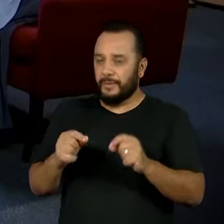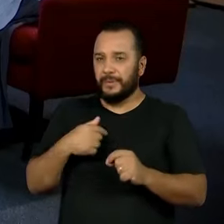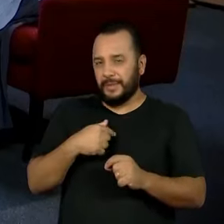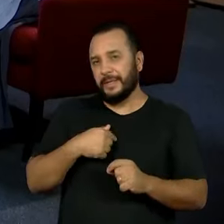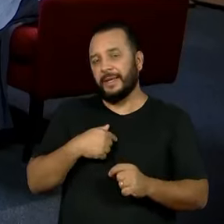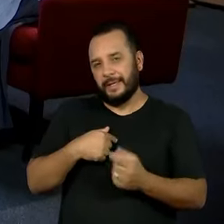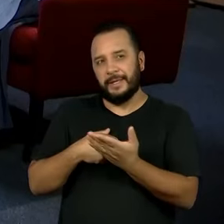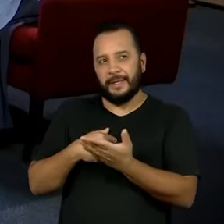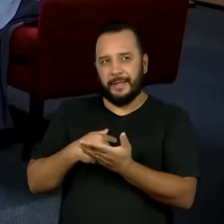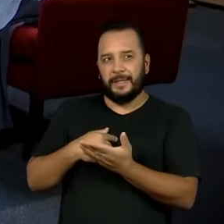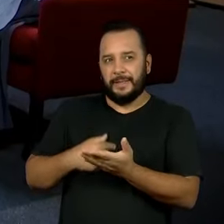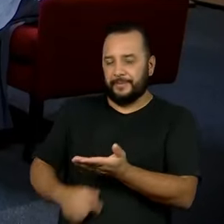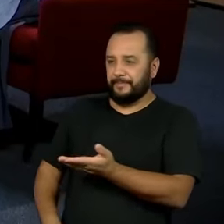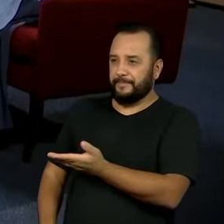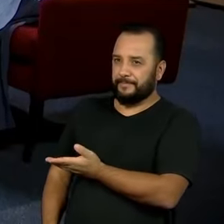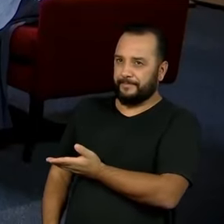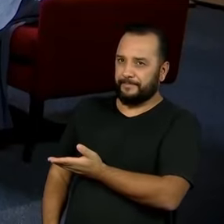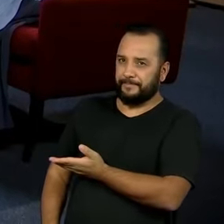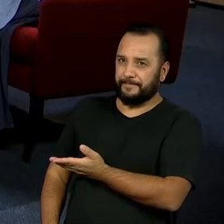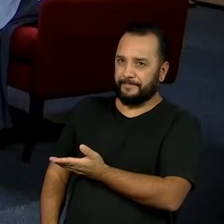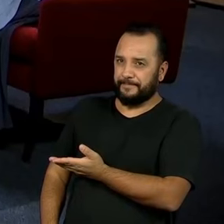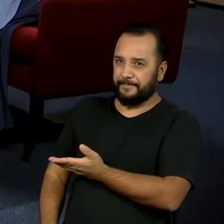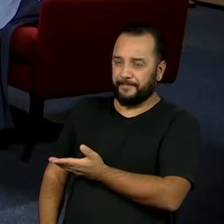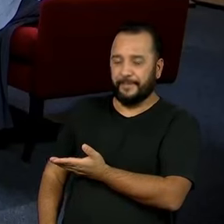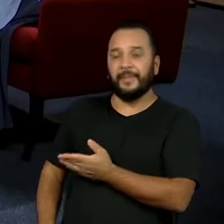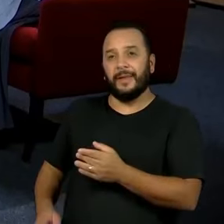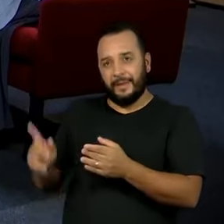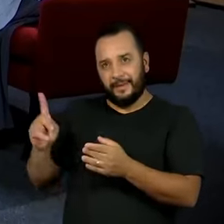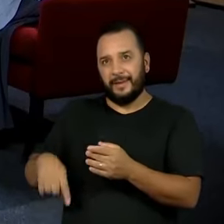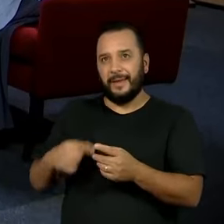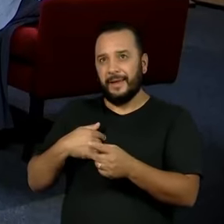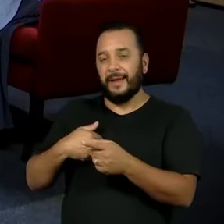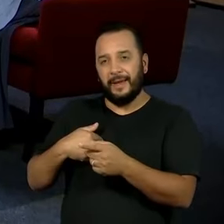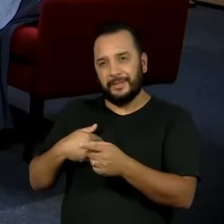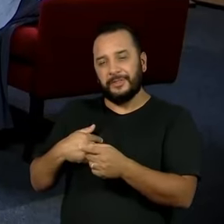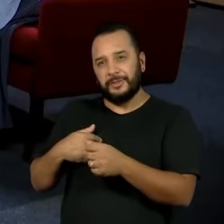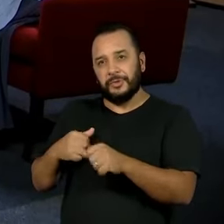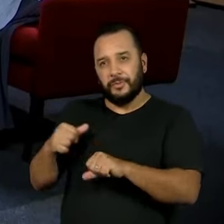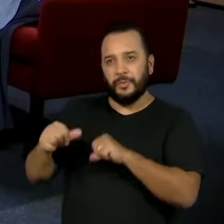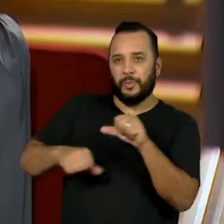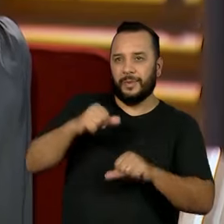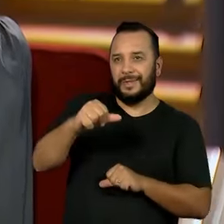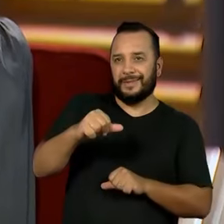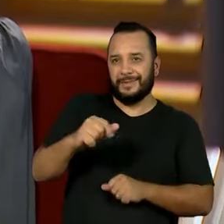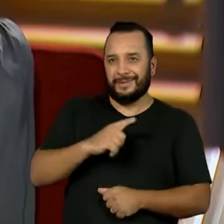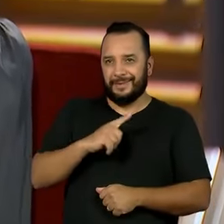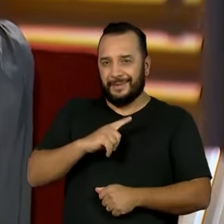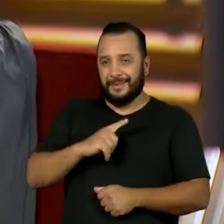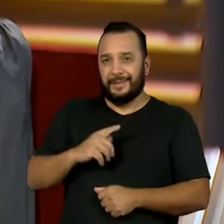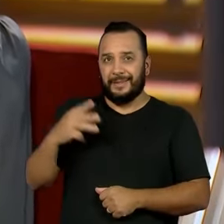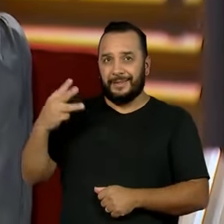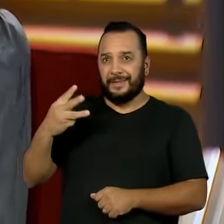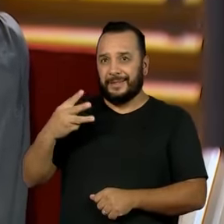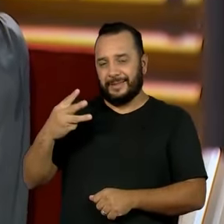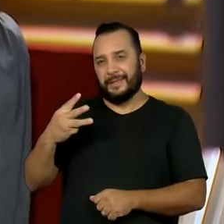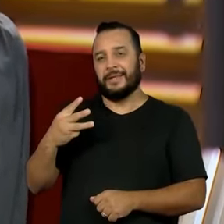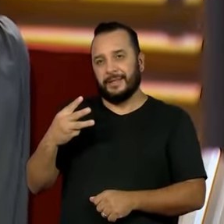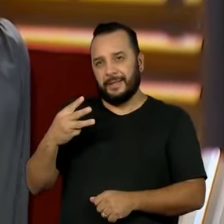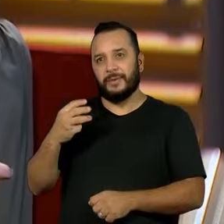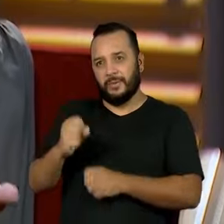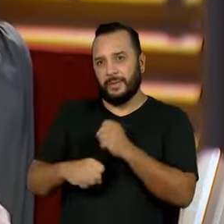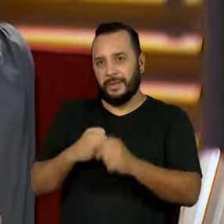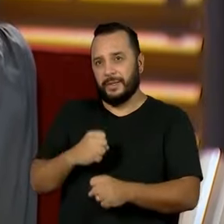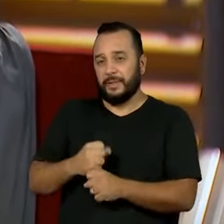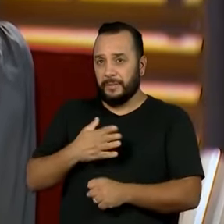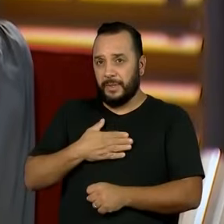Dizem é eu acho que é bem de transição assim é de transição É verdade de você no terceiro ano eu não tinha o meu celular não tinha